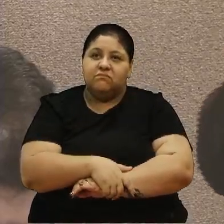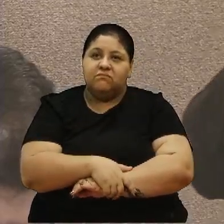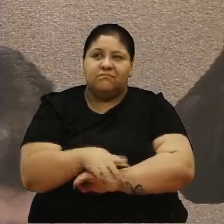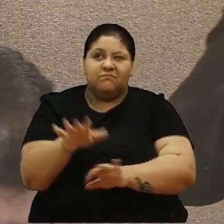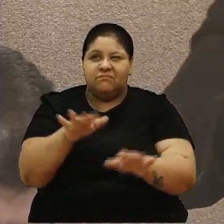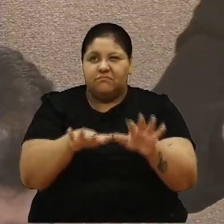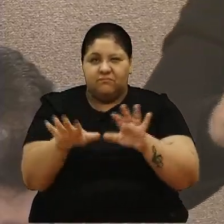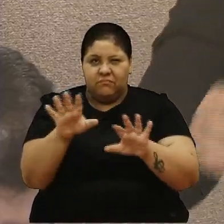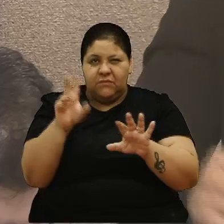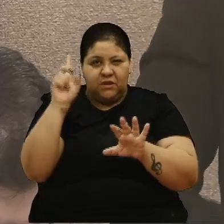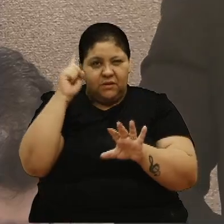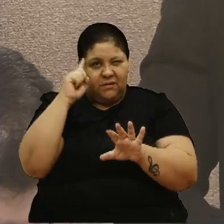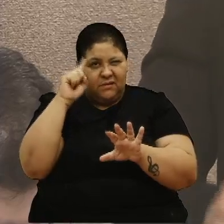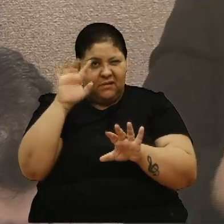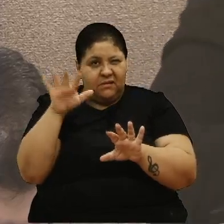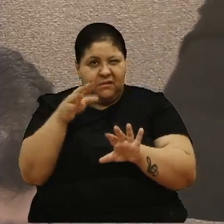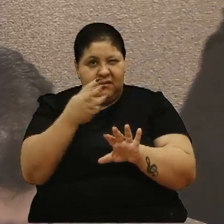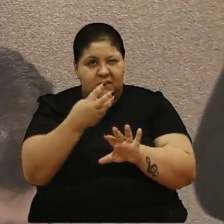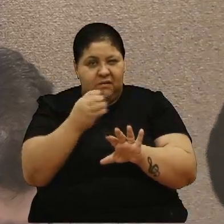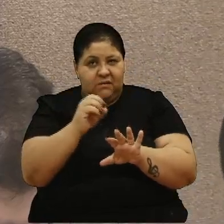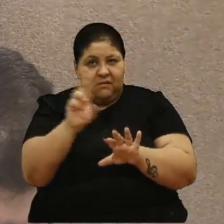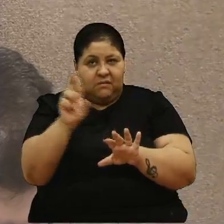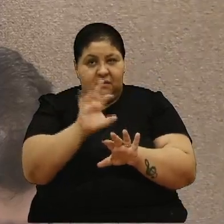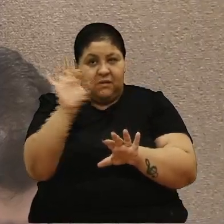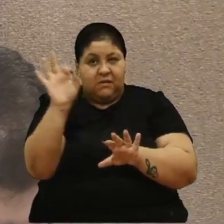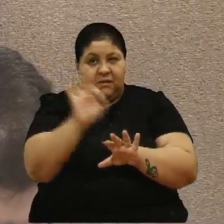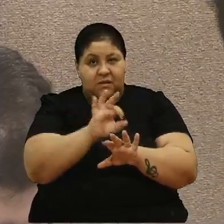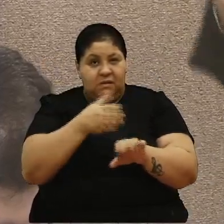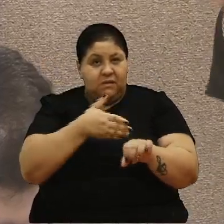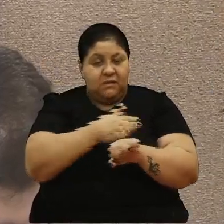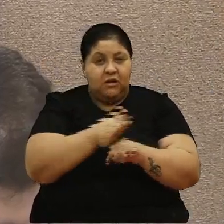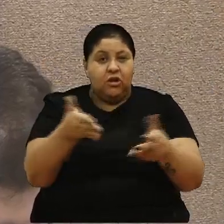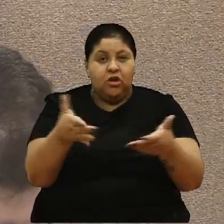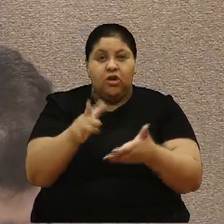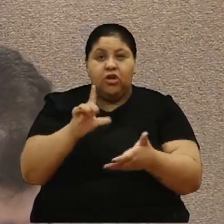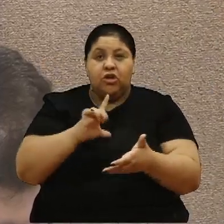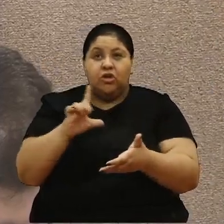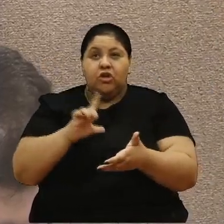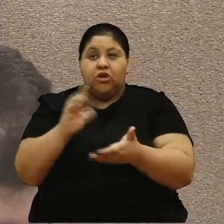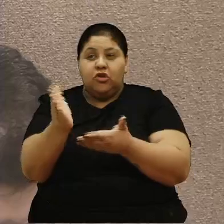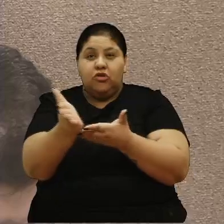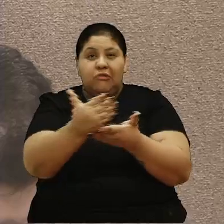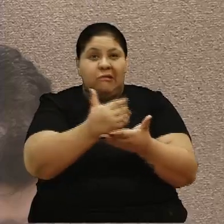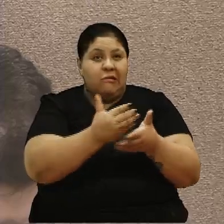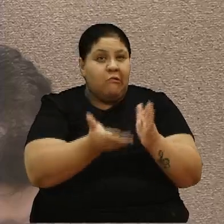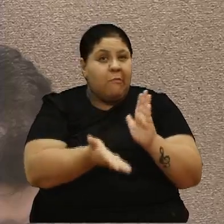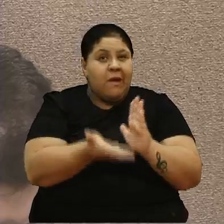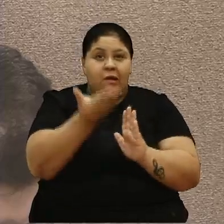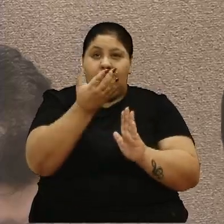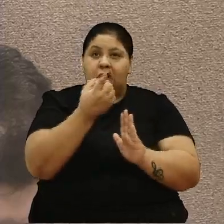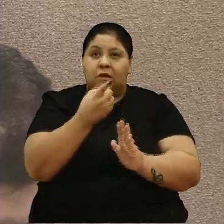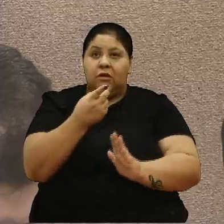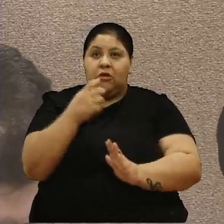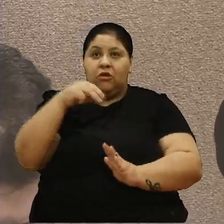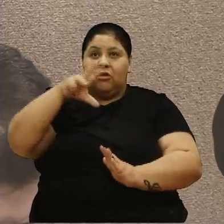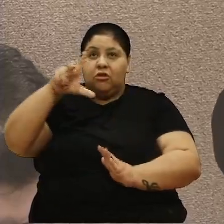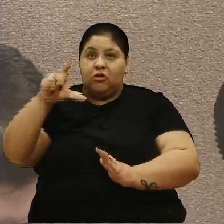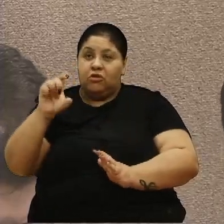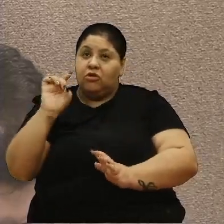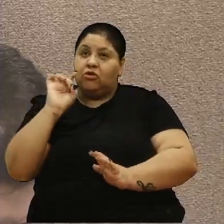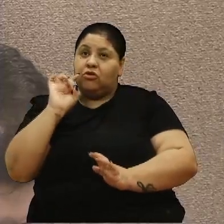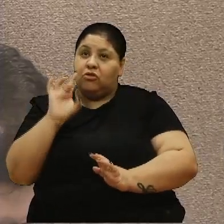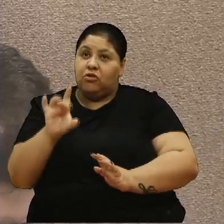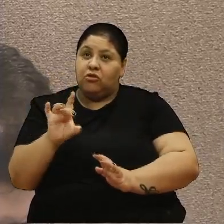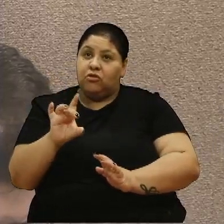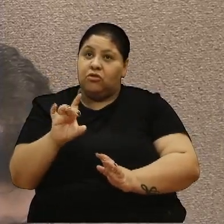vamos colocar cerca de R$30 de taxa de embarque, nós já teríamos uma arrecadação muito maior que esses 12 milhões. Só com